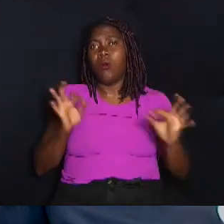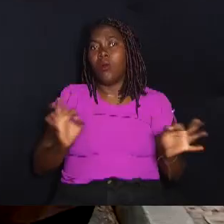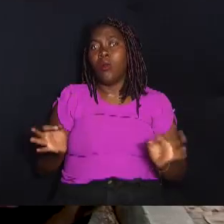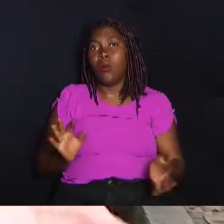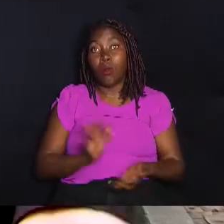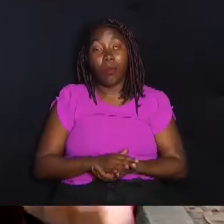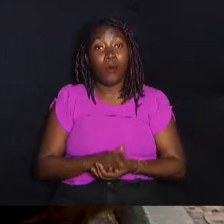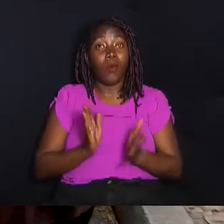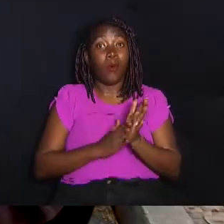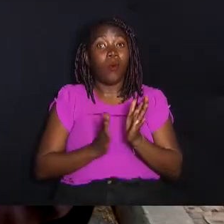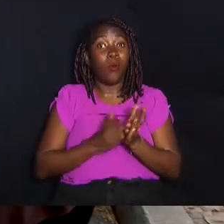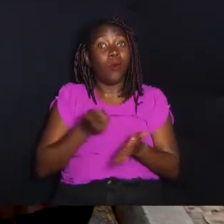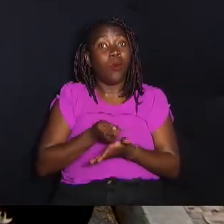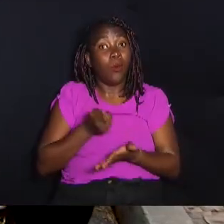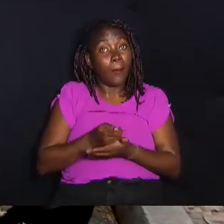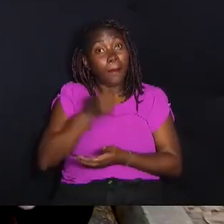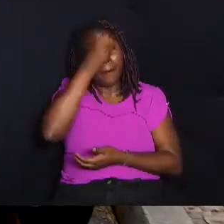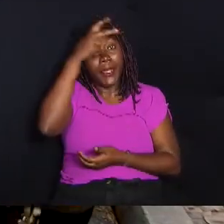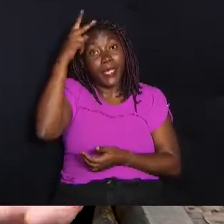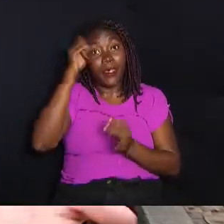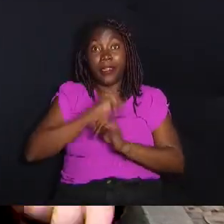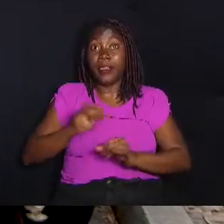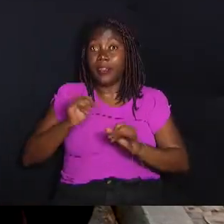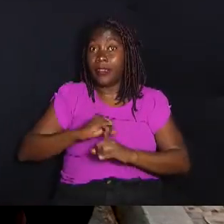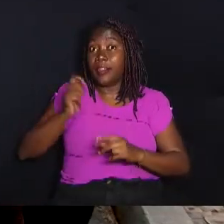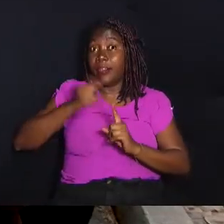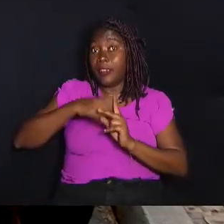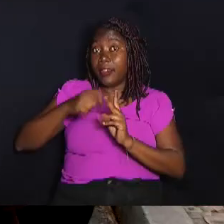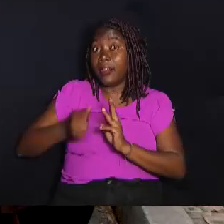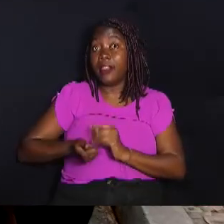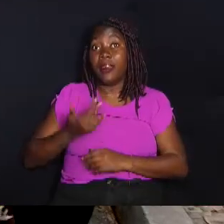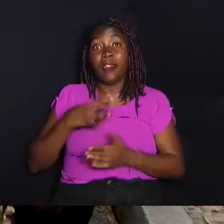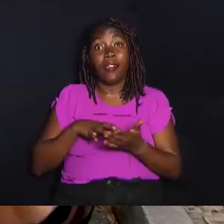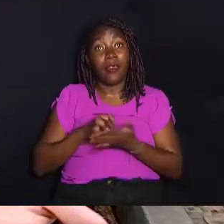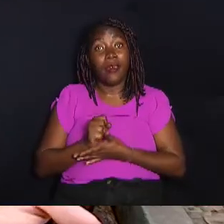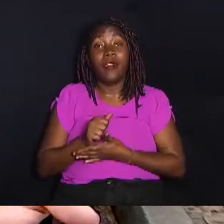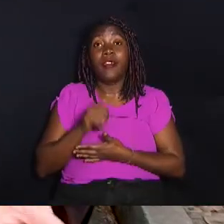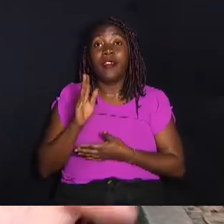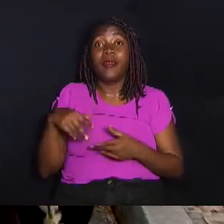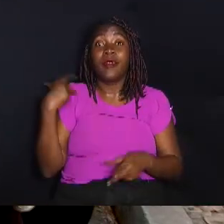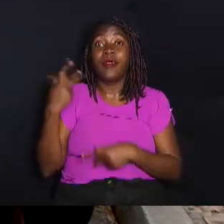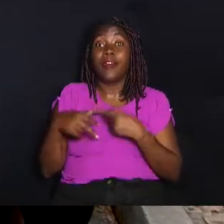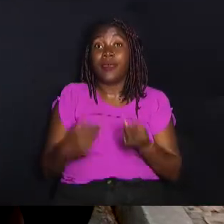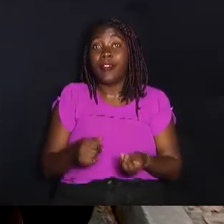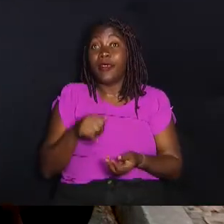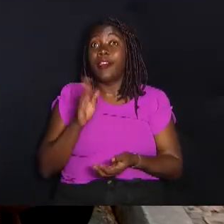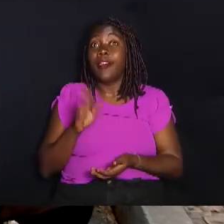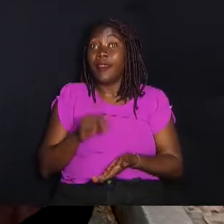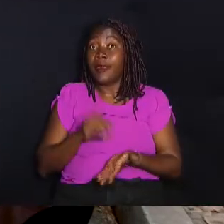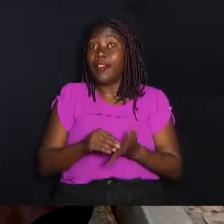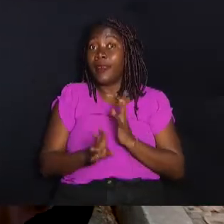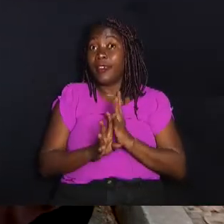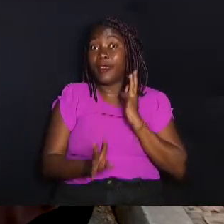pública a proposta obriga a prefeitura a divulgar mensalmente o nú número de inscritos Quem foi contemplado e quem ainda está